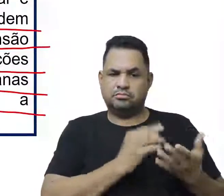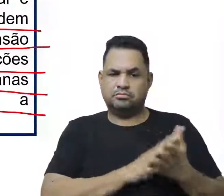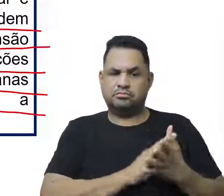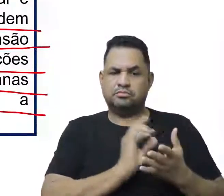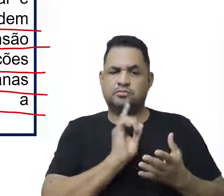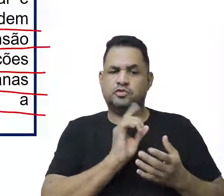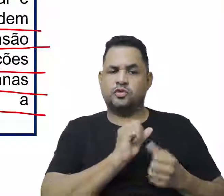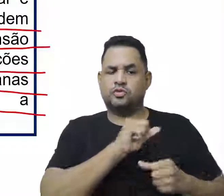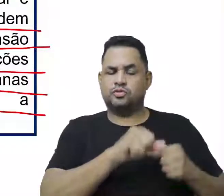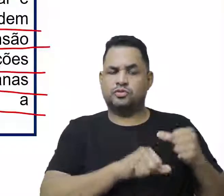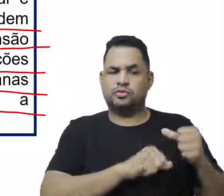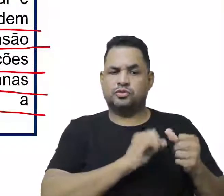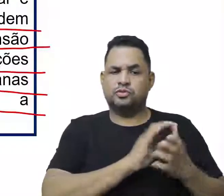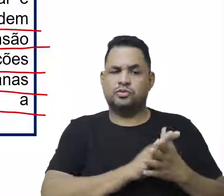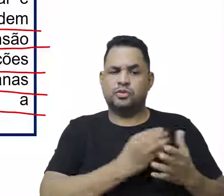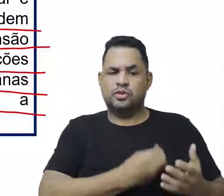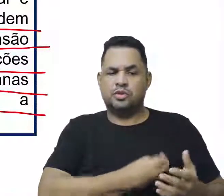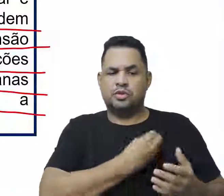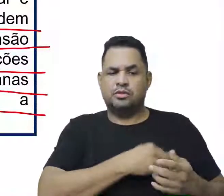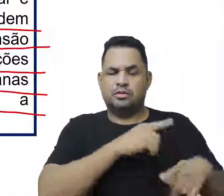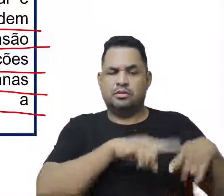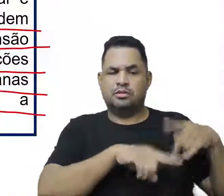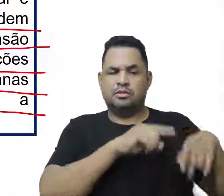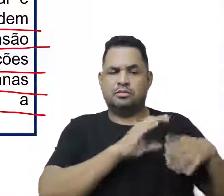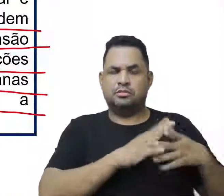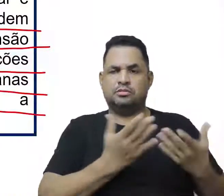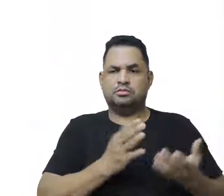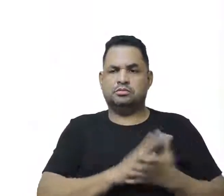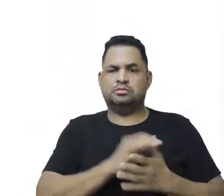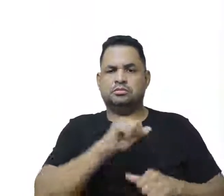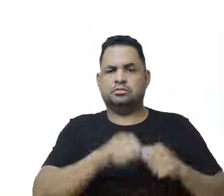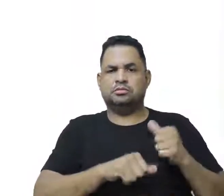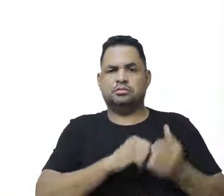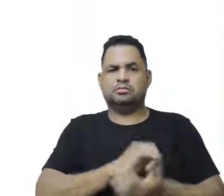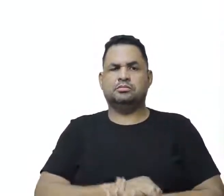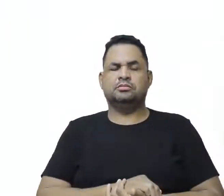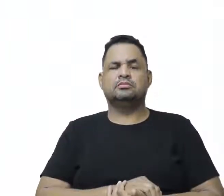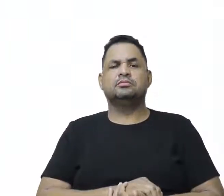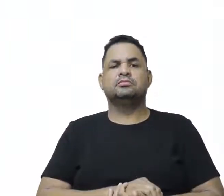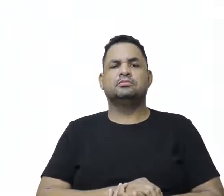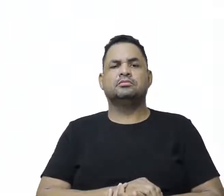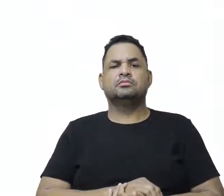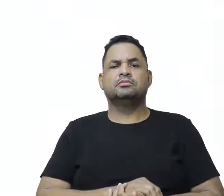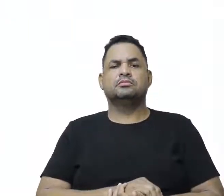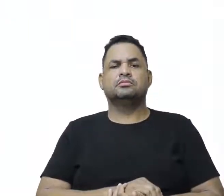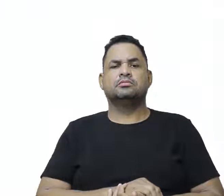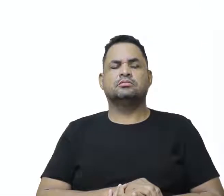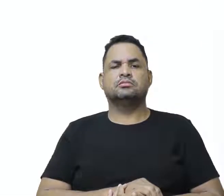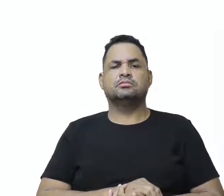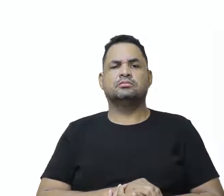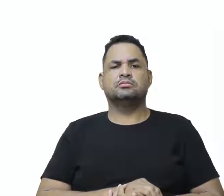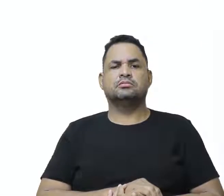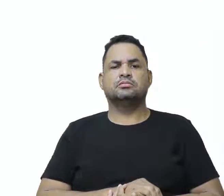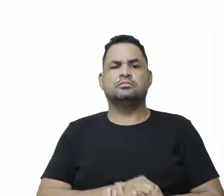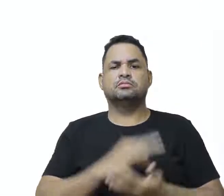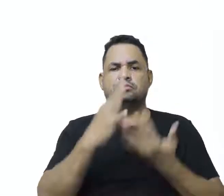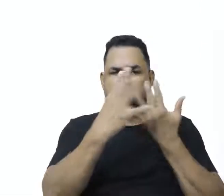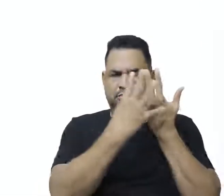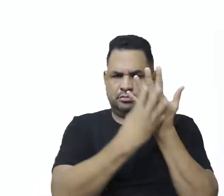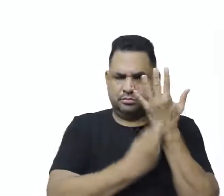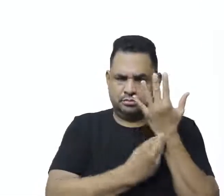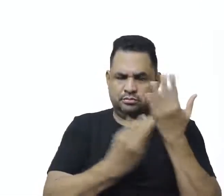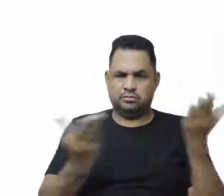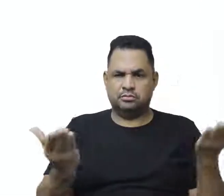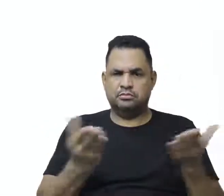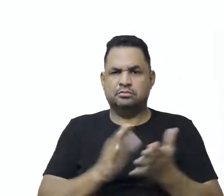mexa com a vida material que você vai mudar as estruturas do restante bom então galerinha Essas são